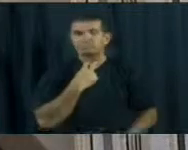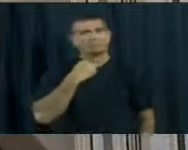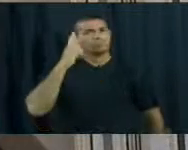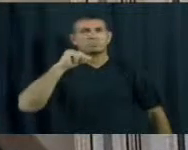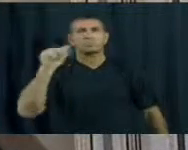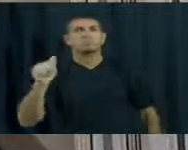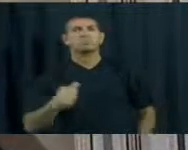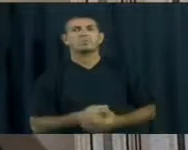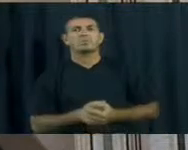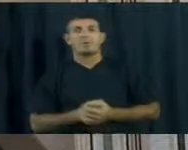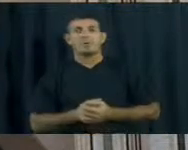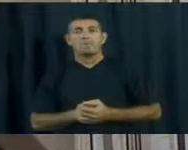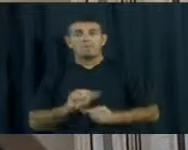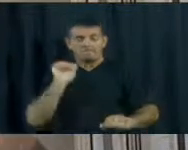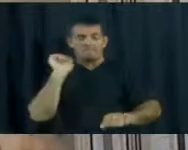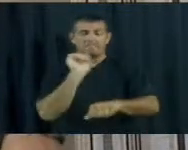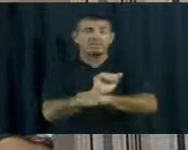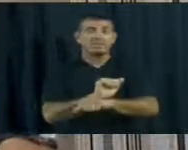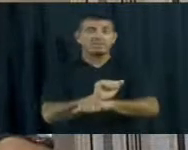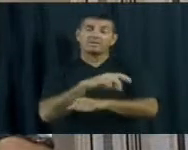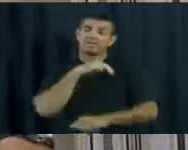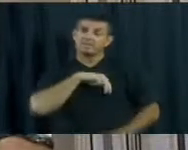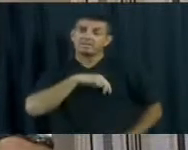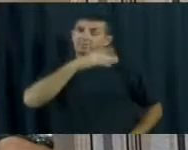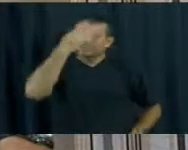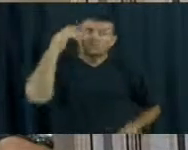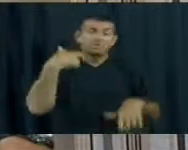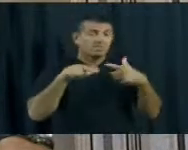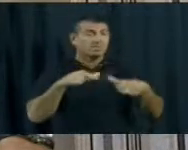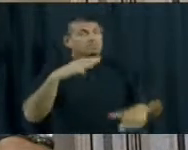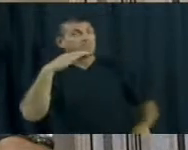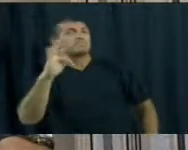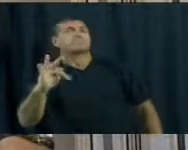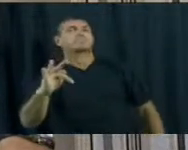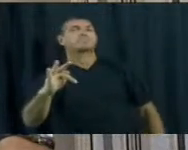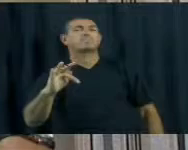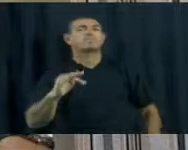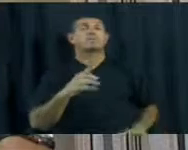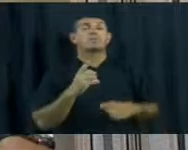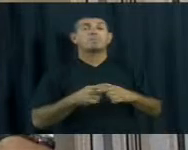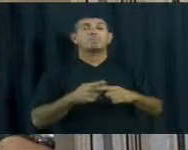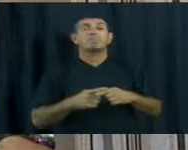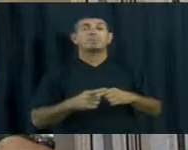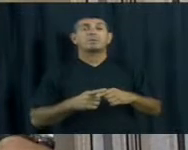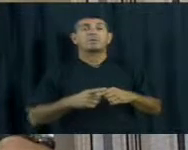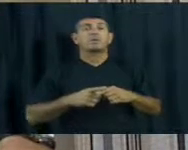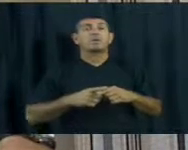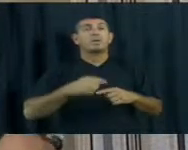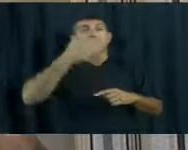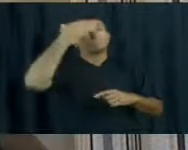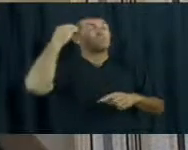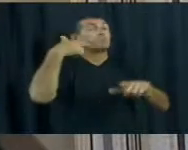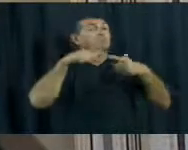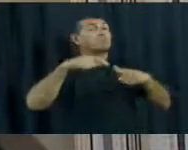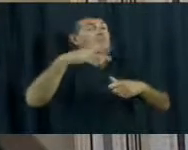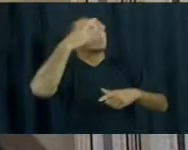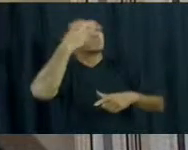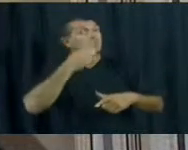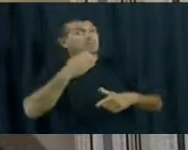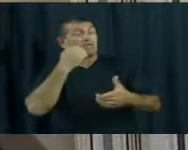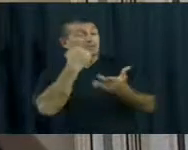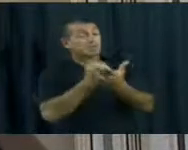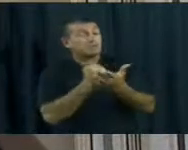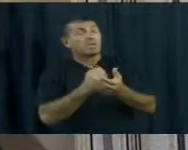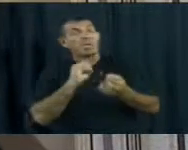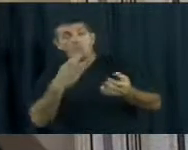com o risco de bloquear o salário do funcionalismo público de Cabo Frio, porque os cargos não foram feitos de